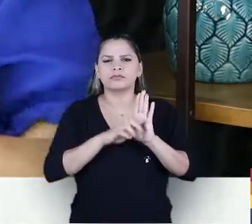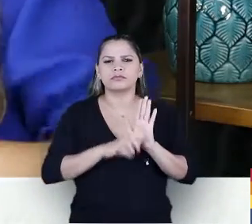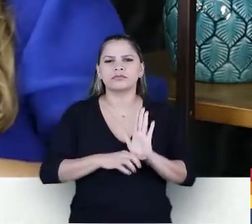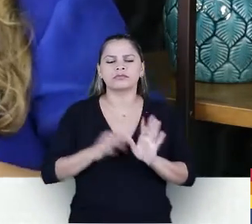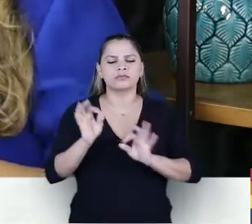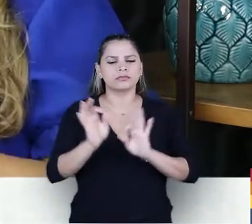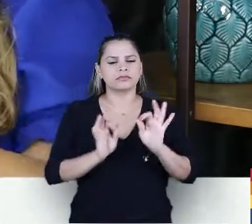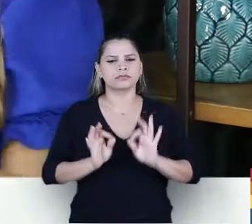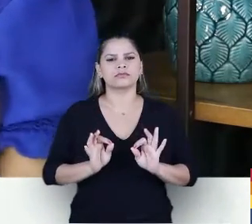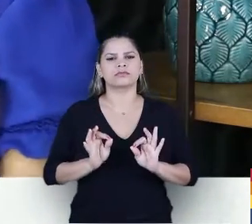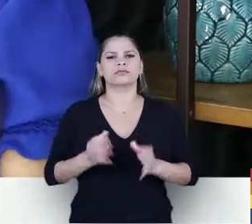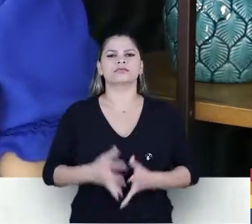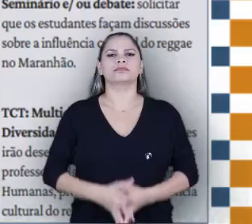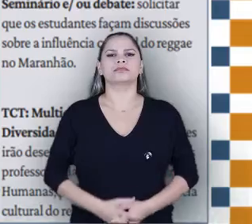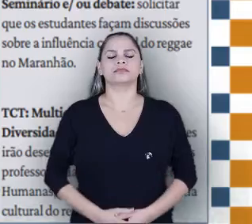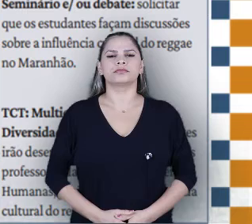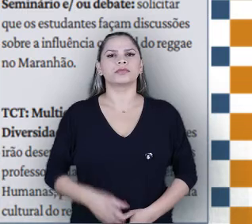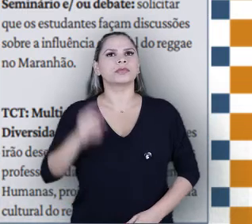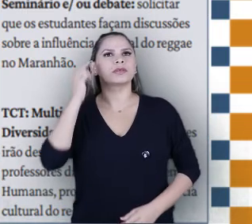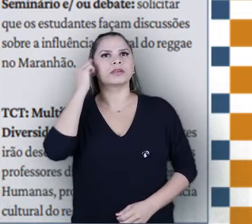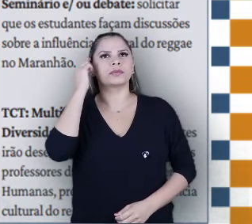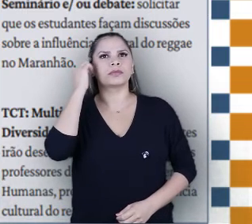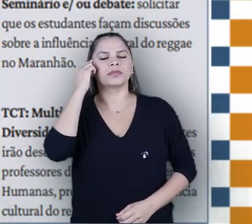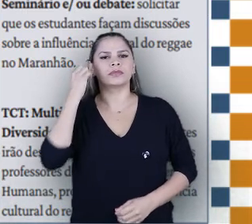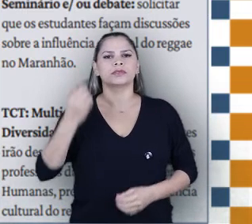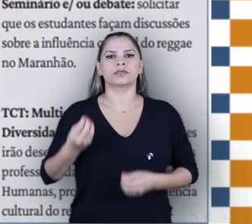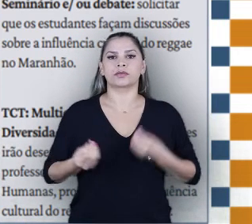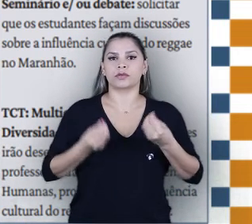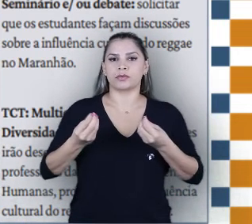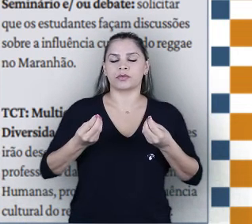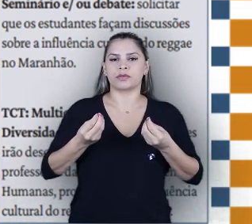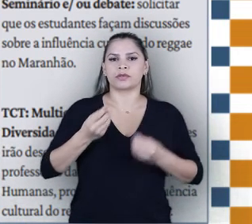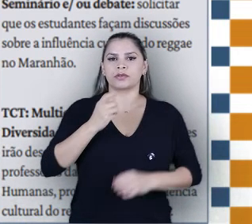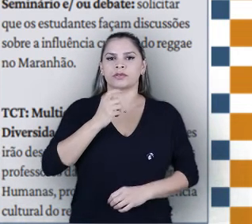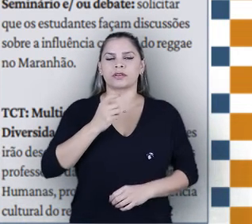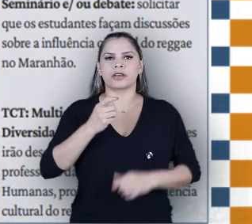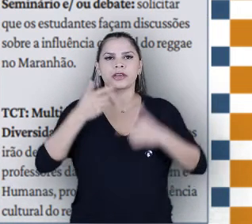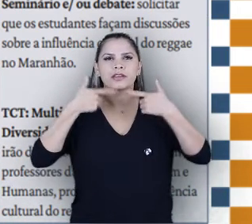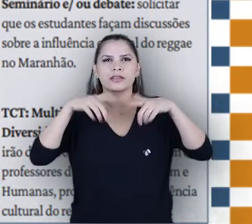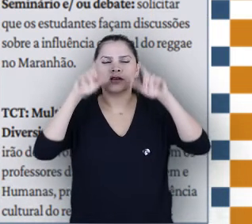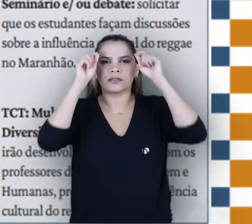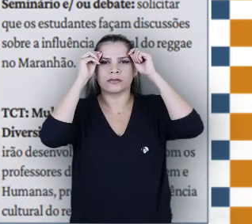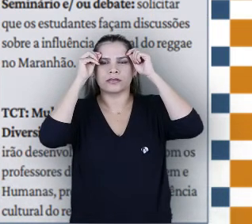habilidades, eu tenho o meu objeto de conhecimento, eu trouxe aqui para vocês, por exemplo,